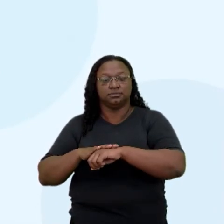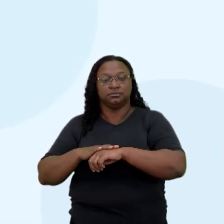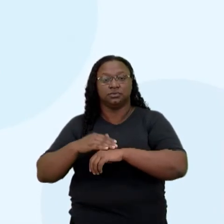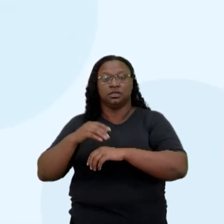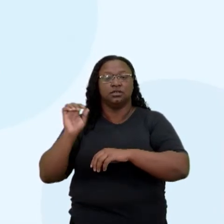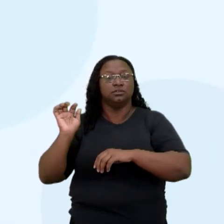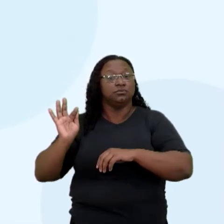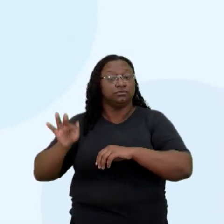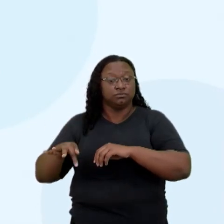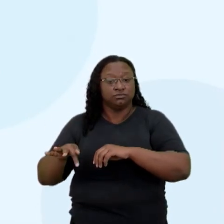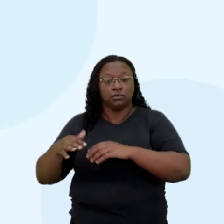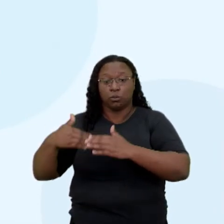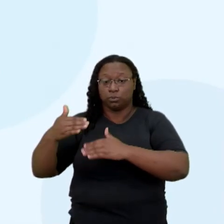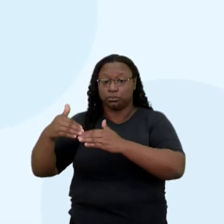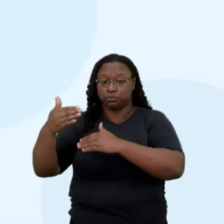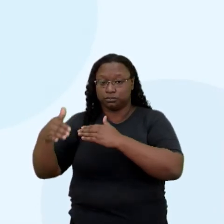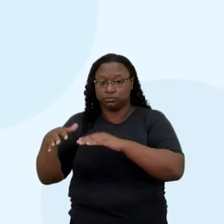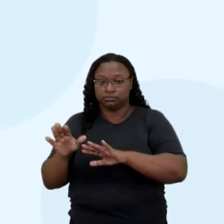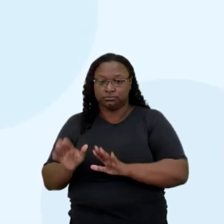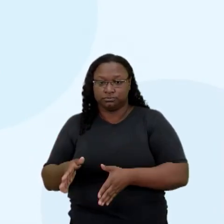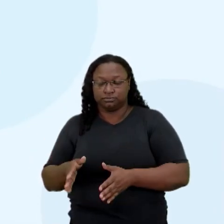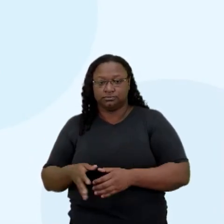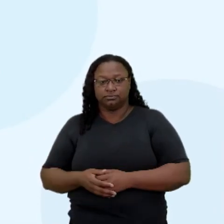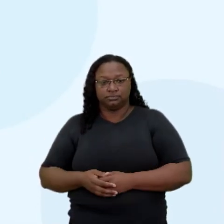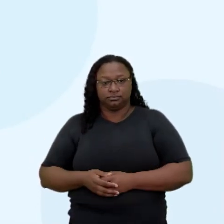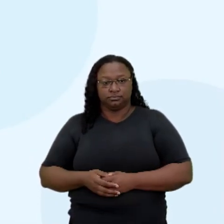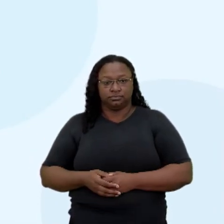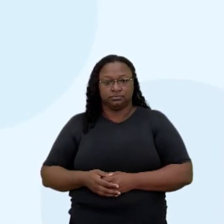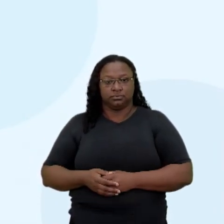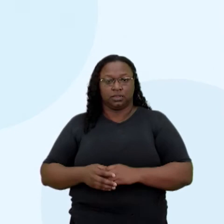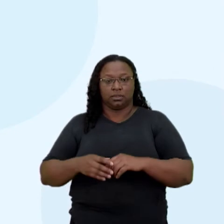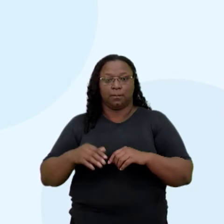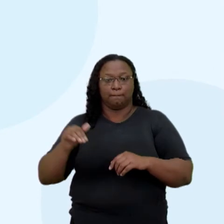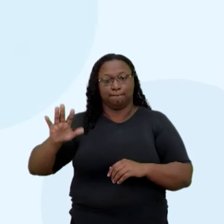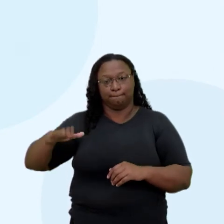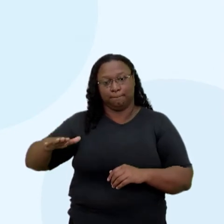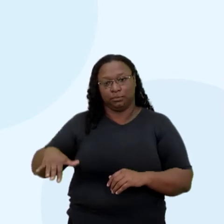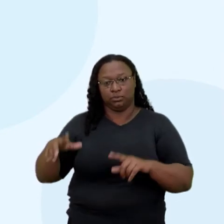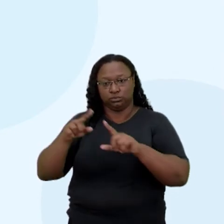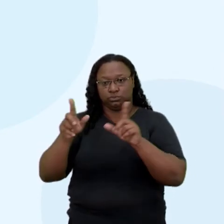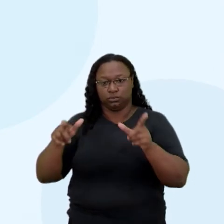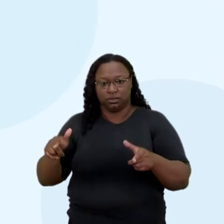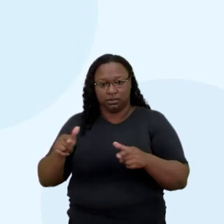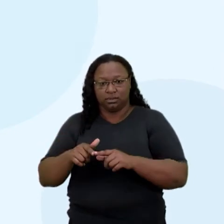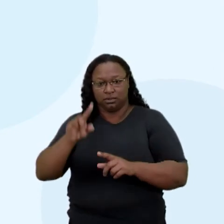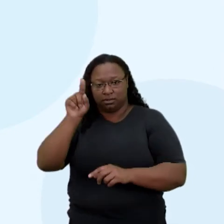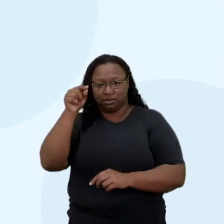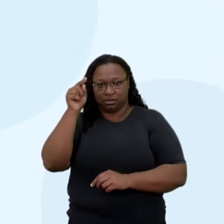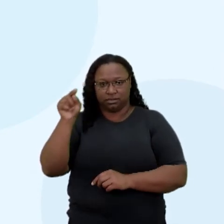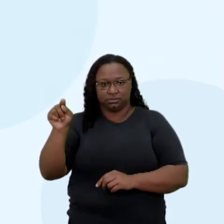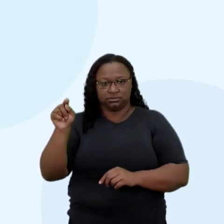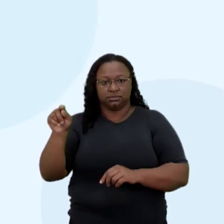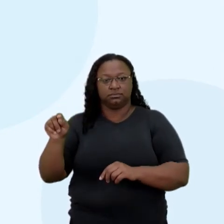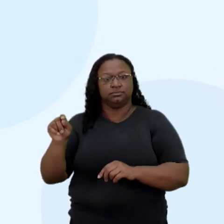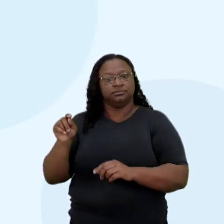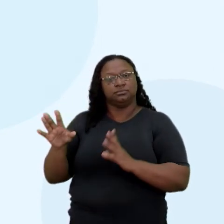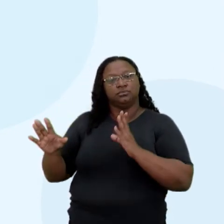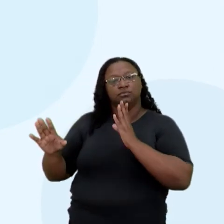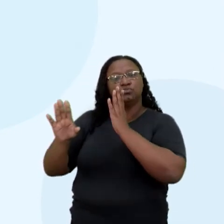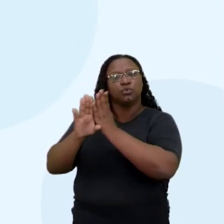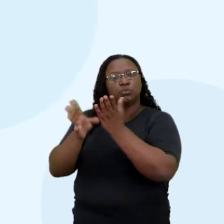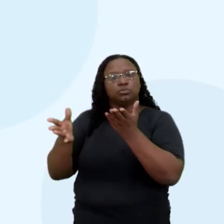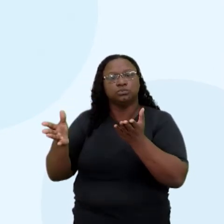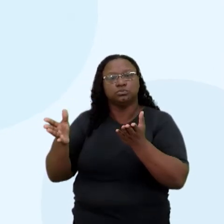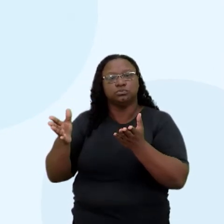final, tá? Ainda temos métodos mínimos quadrados, e aí a gente vai calcular o que? Os parâmetros beta 1